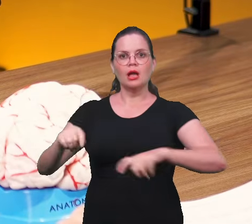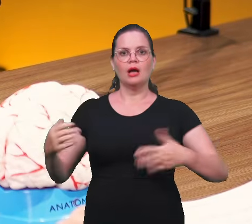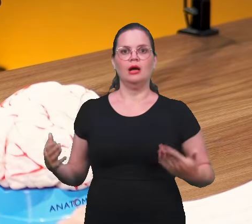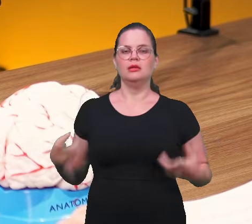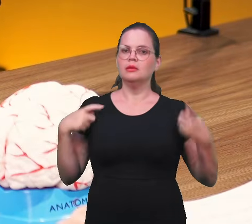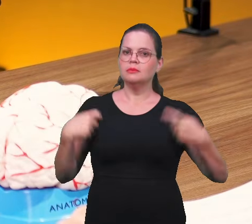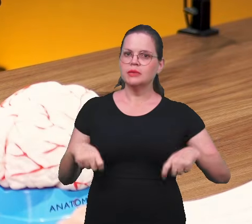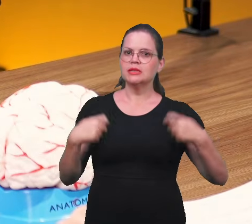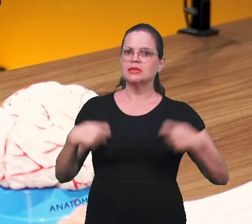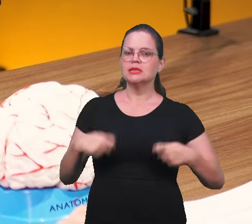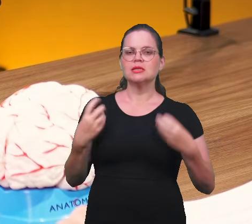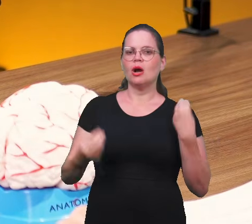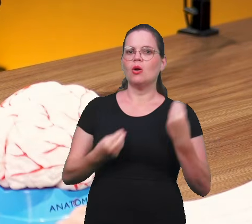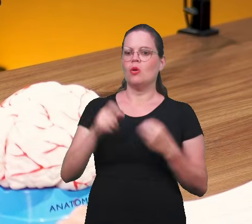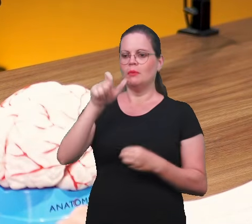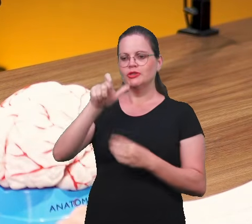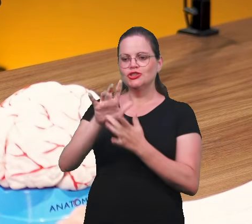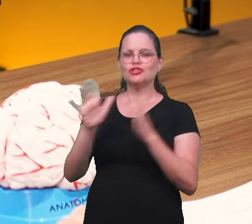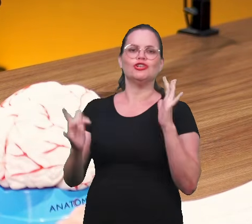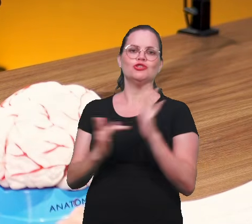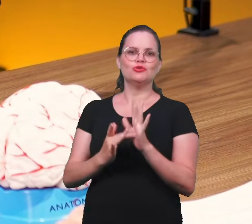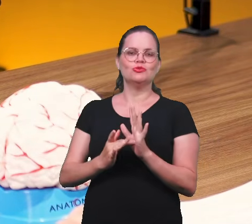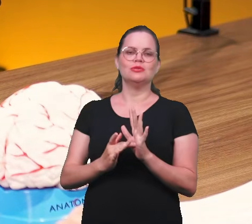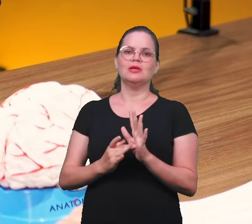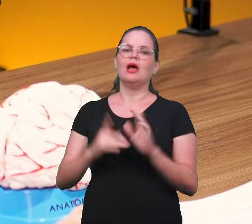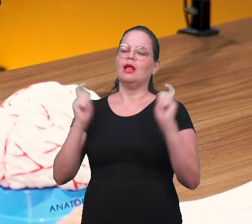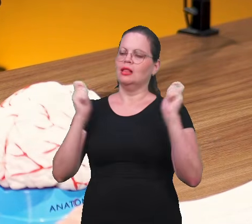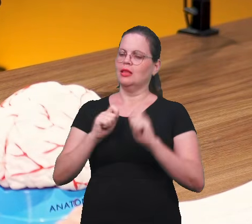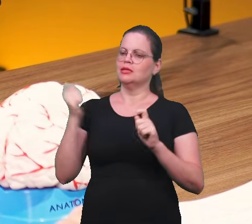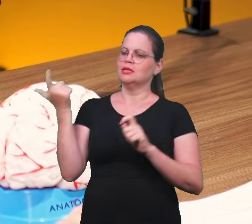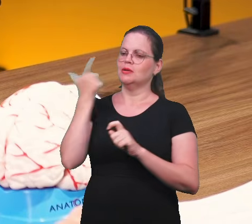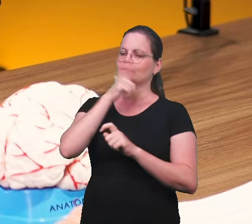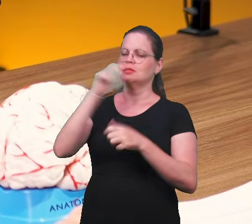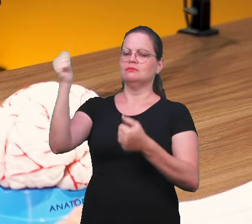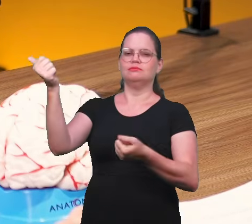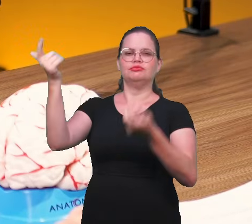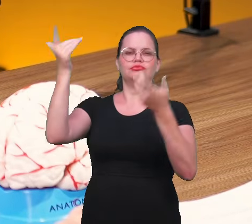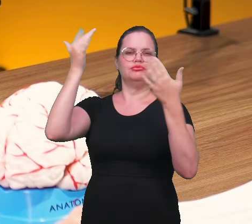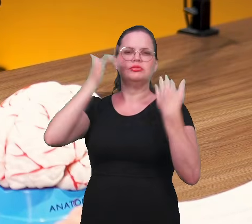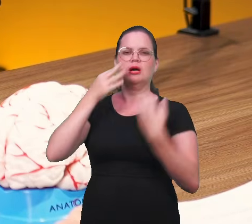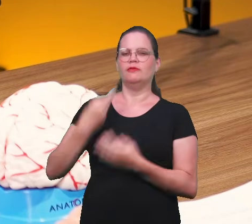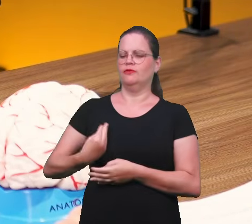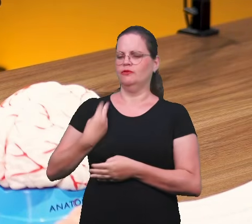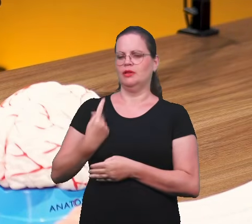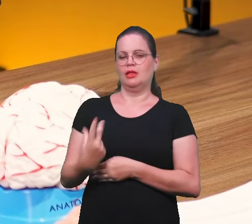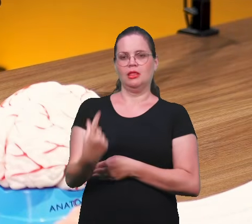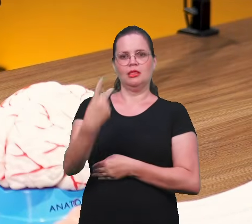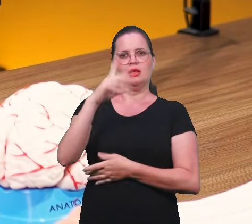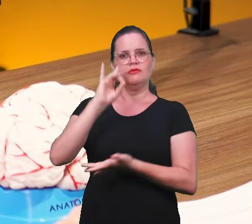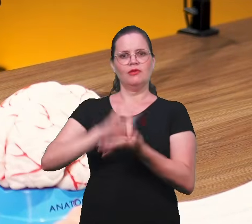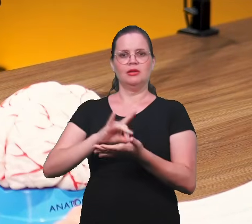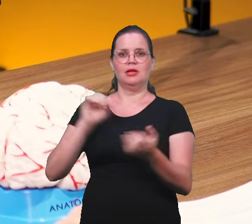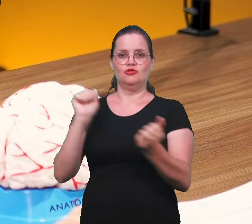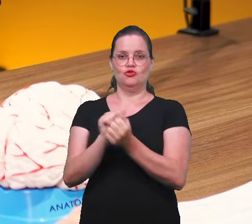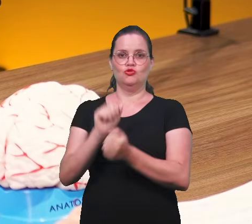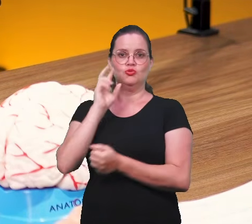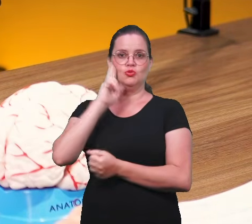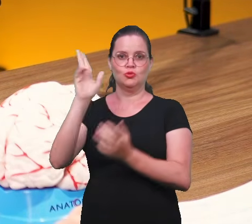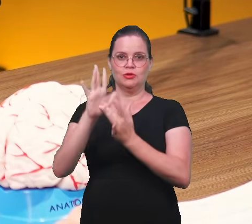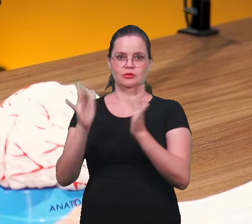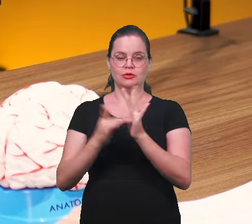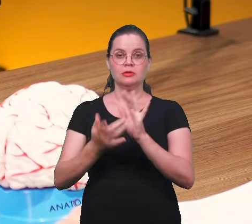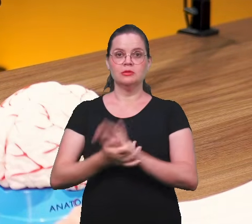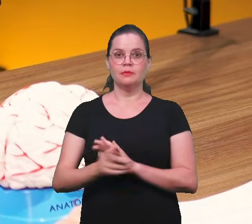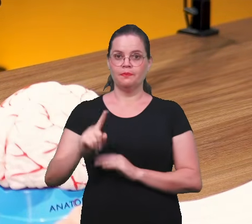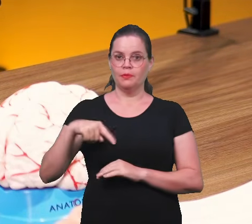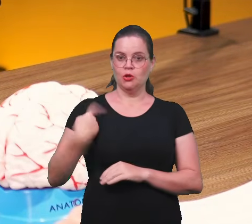acesso maravilhoso a toda essa riqueza de uma vida verdadeira com o Senhor. Nós estamos aqui no mundo,